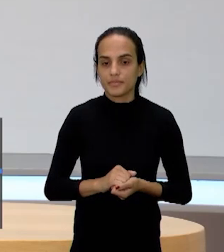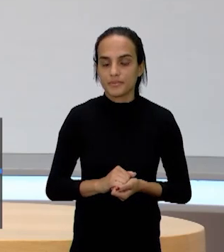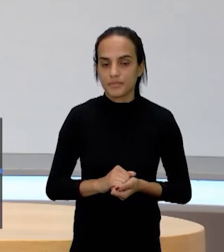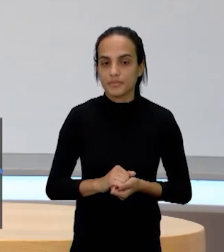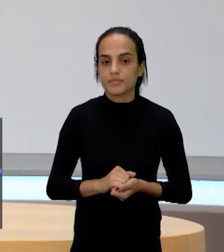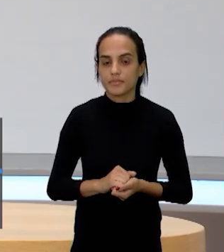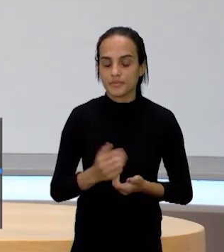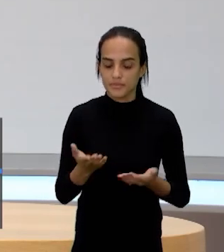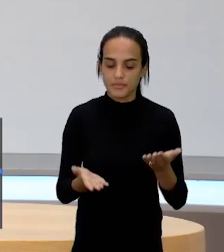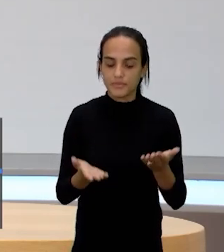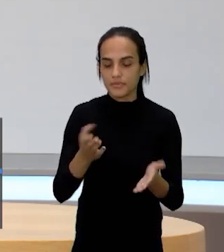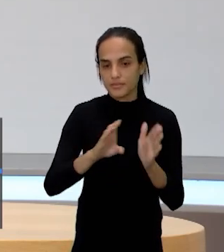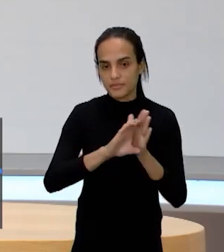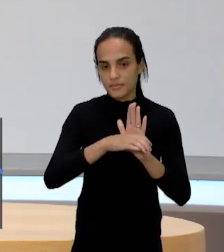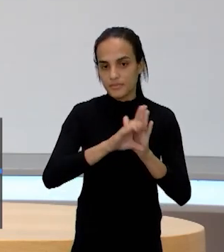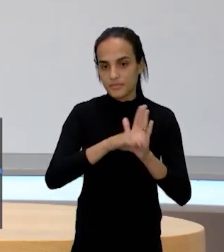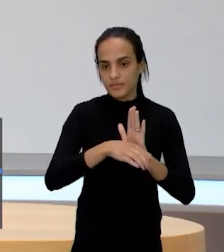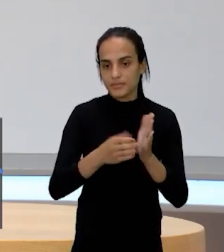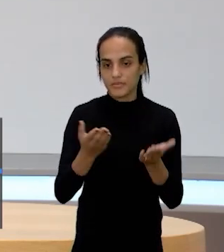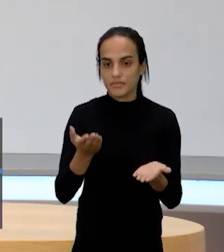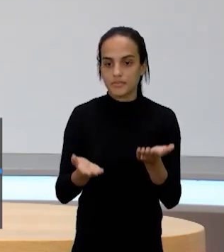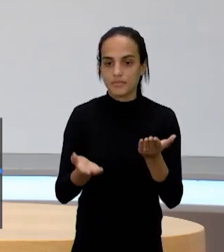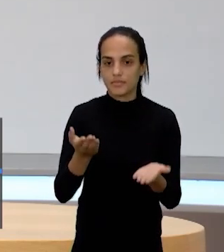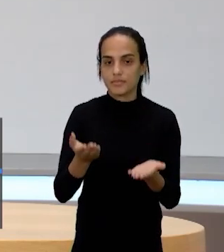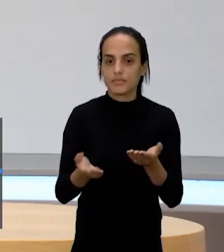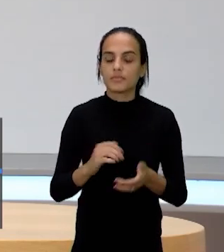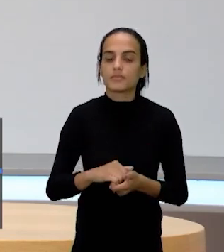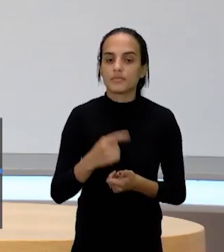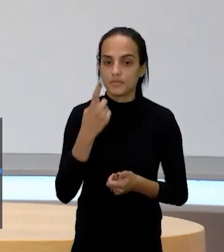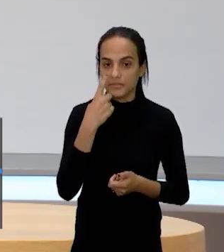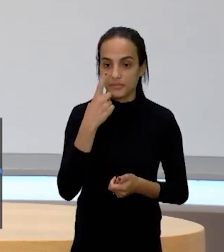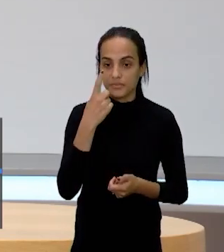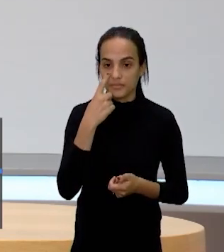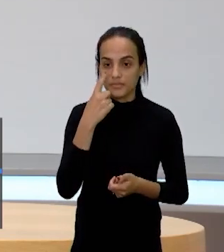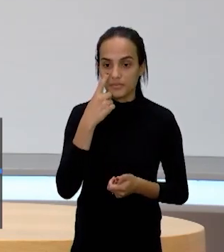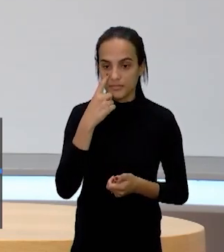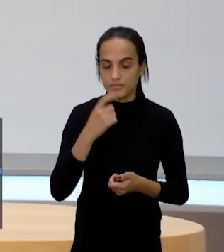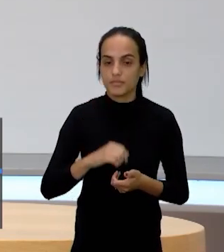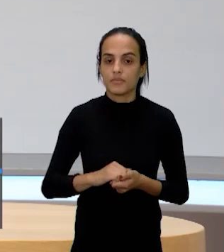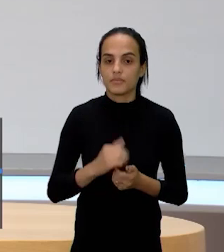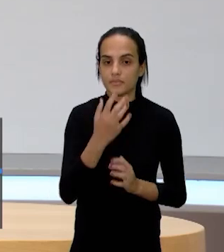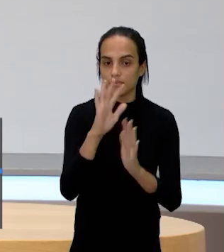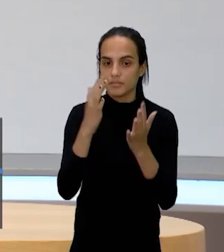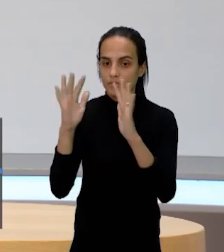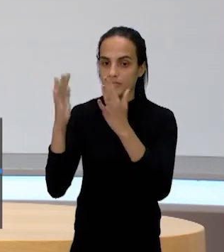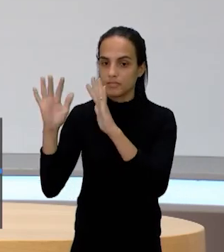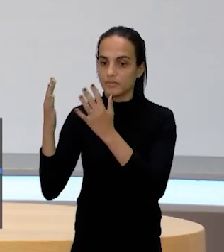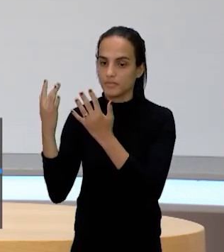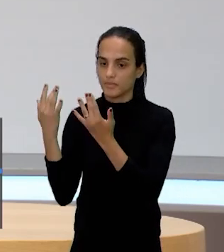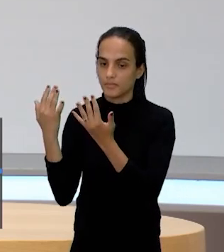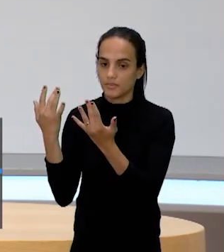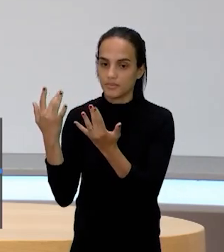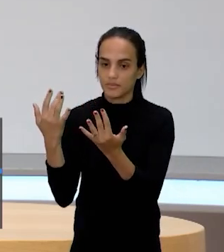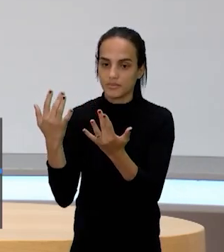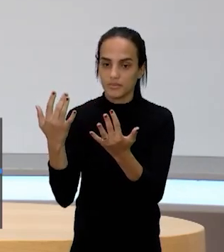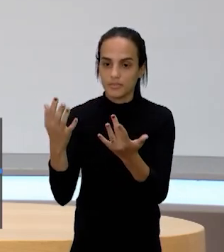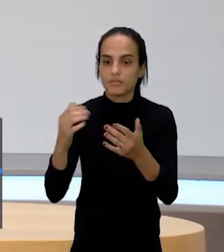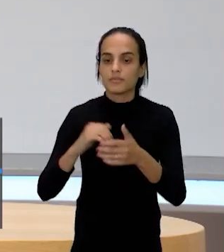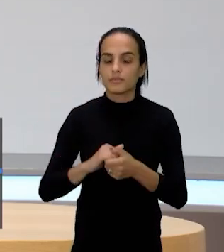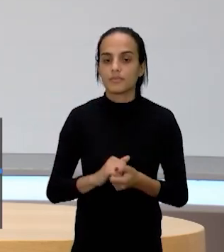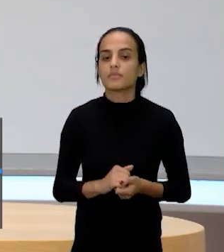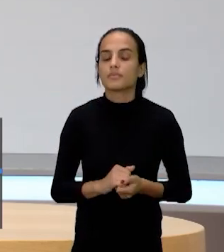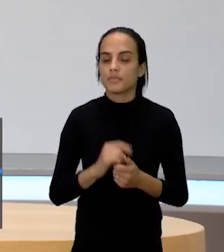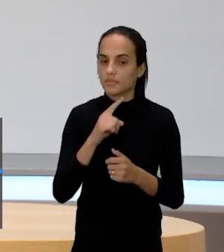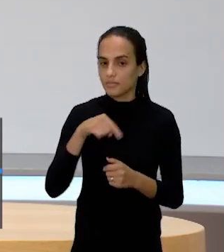de equilíbrio. Então, aí, a gente viu, né, sobre as florestas reversível e irreversível. Então, a